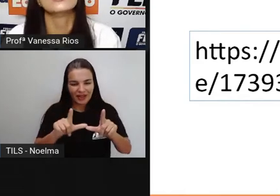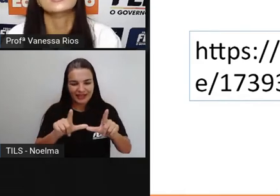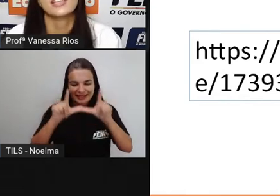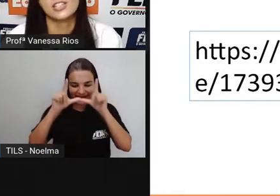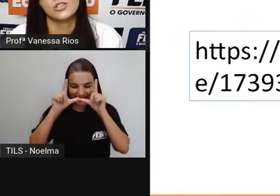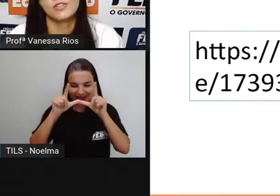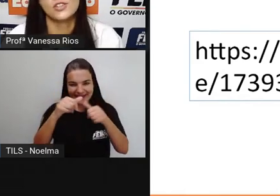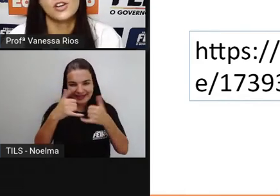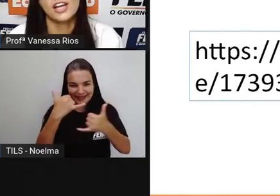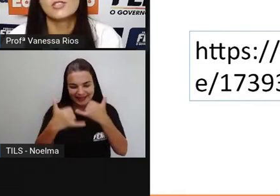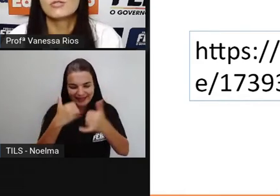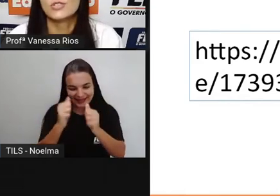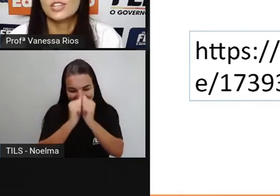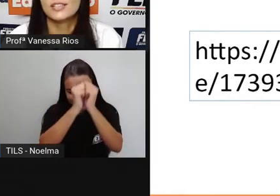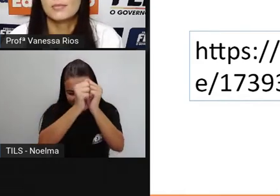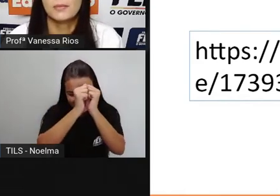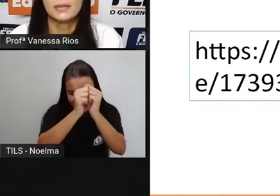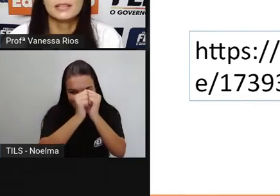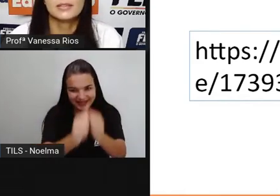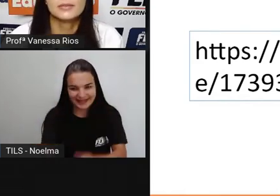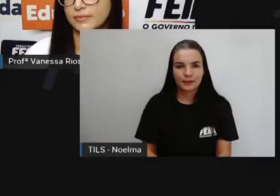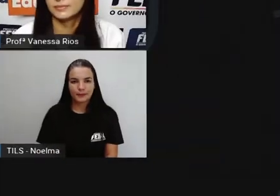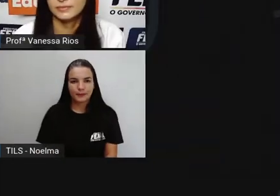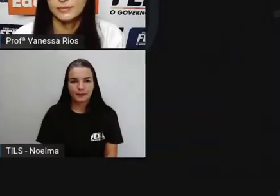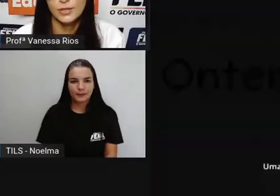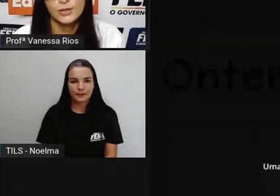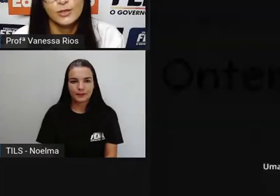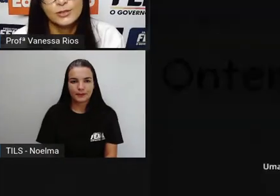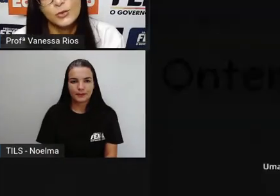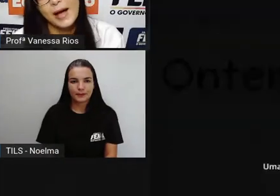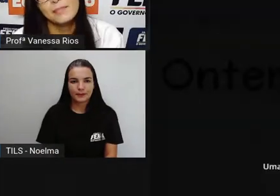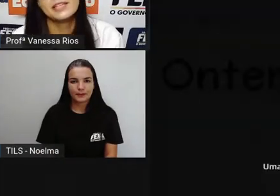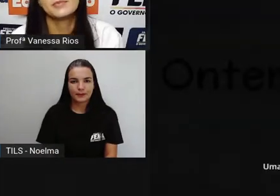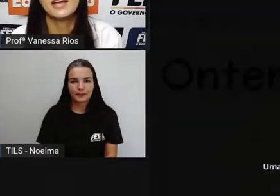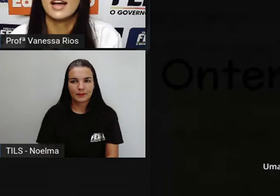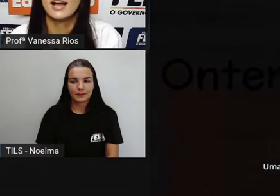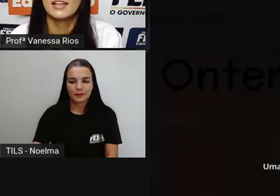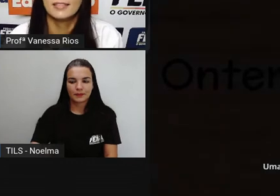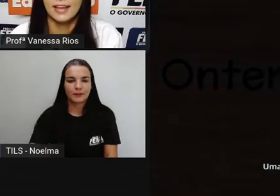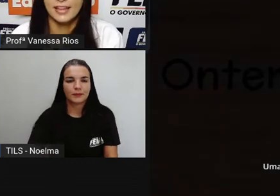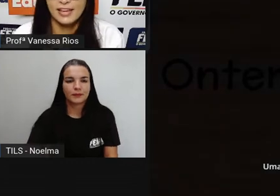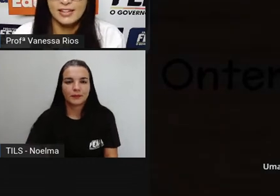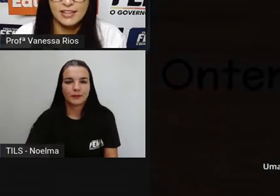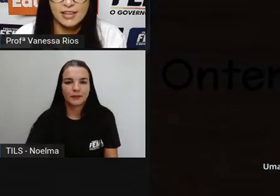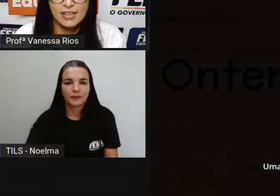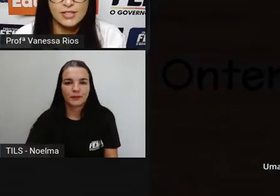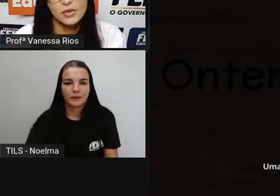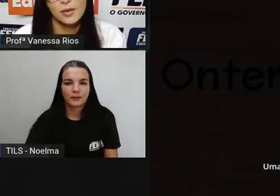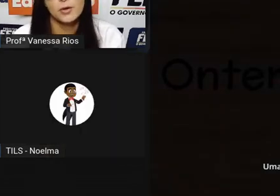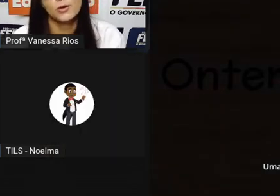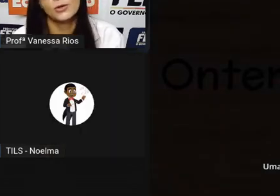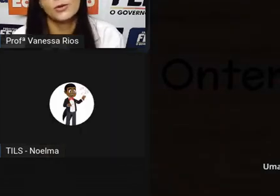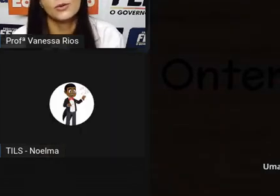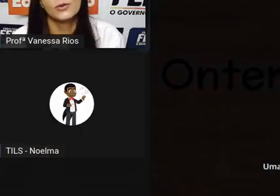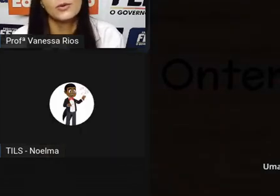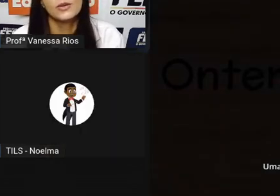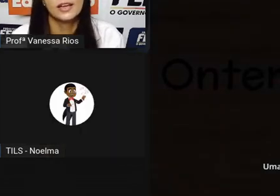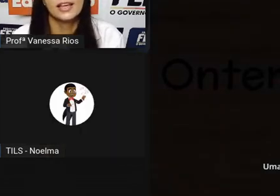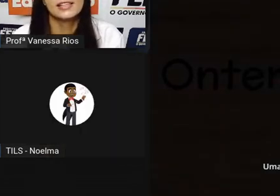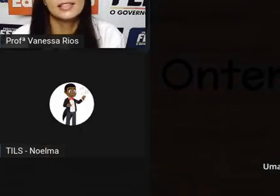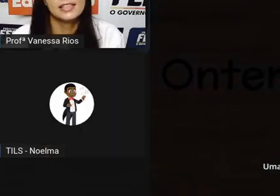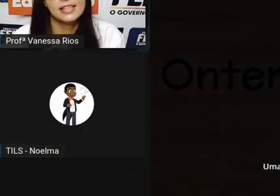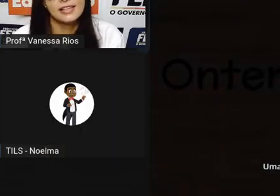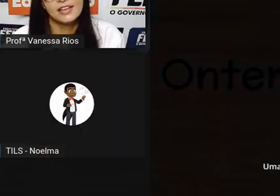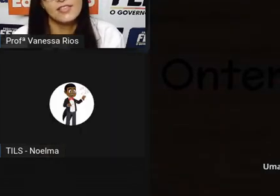do jogo. E a gente vai jogar juntos nesse momento. Pronto. Abrindo aí naquele endereço que a Pro colocou.